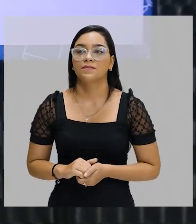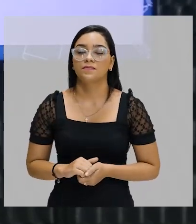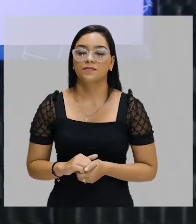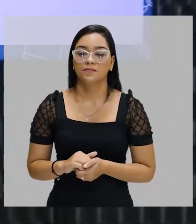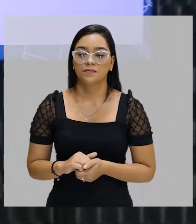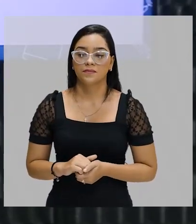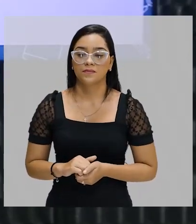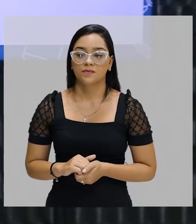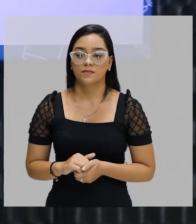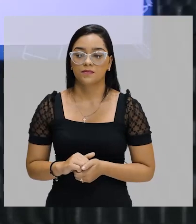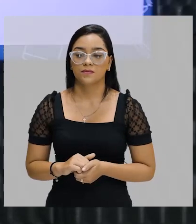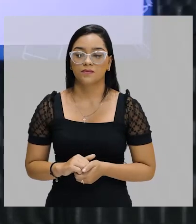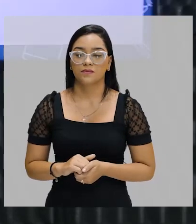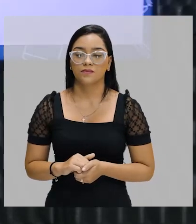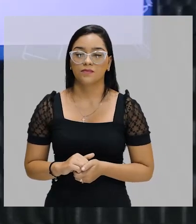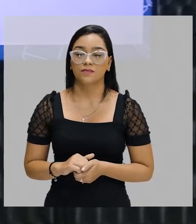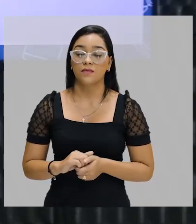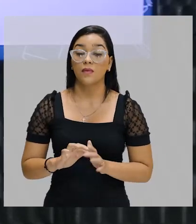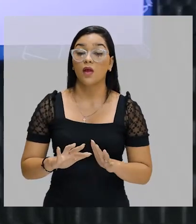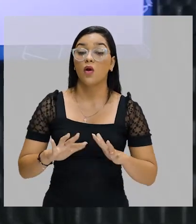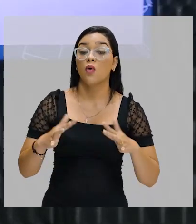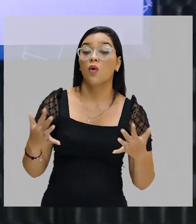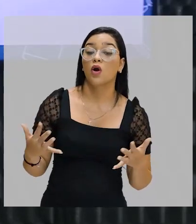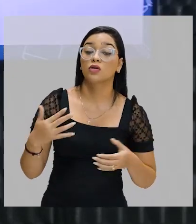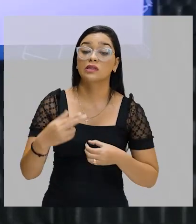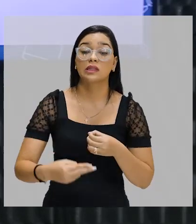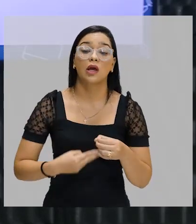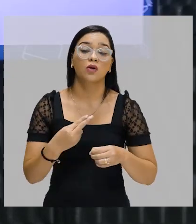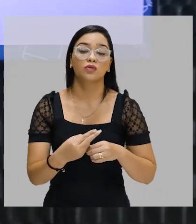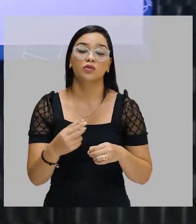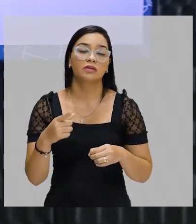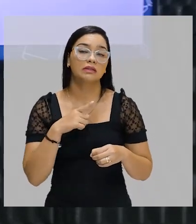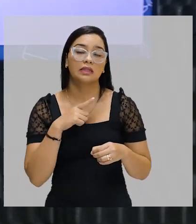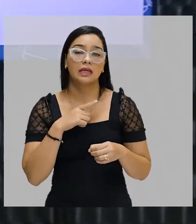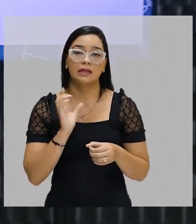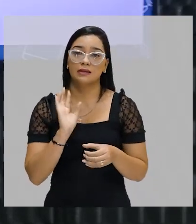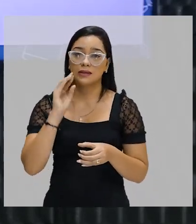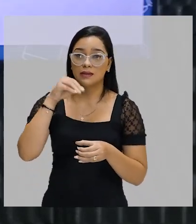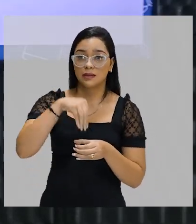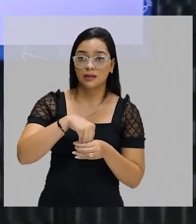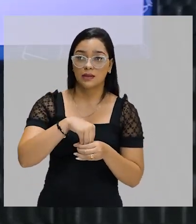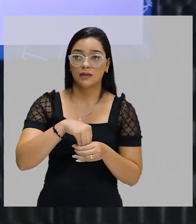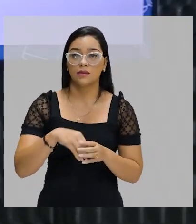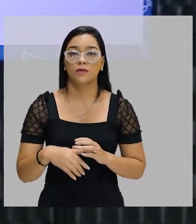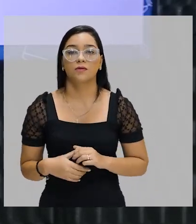atômico é 26 e a massa é 56. Então, quantos nêutrons